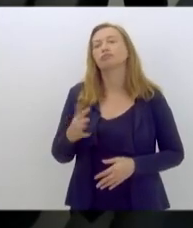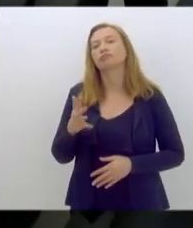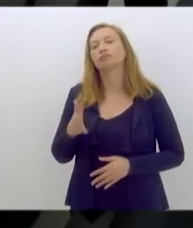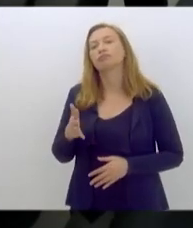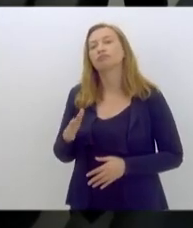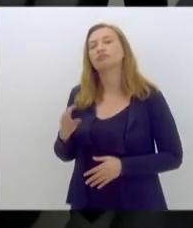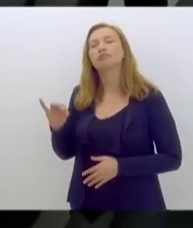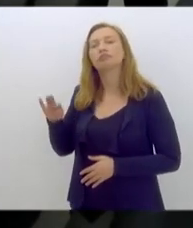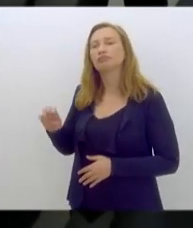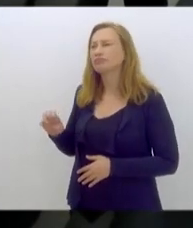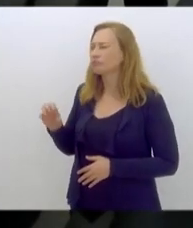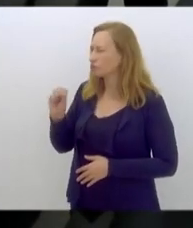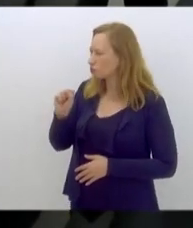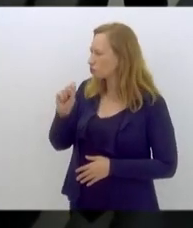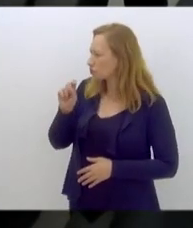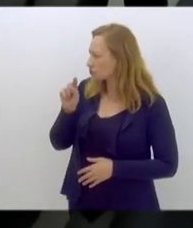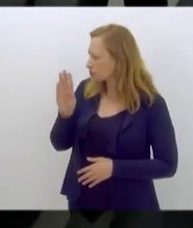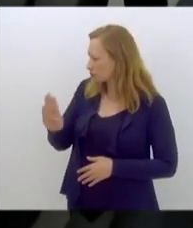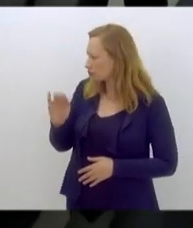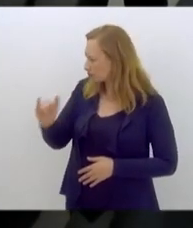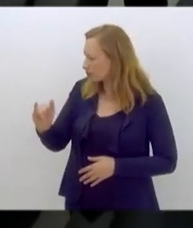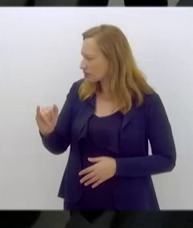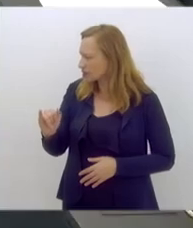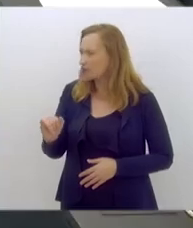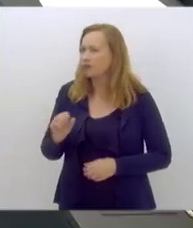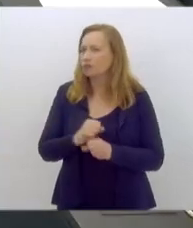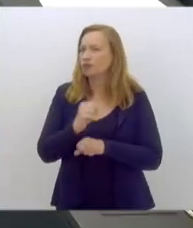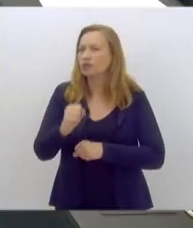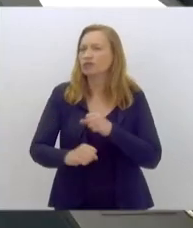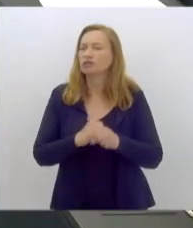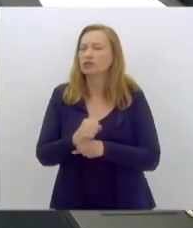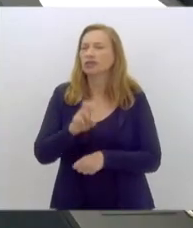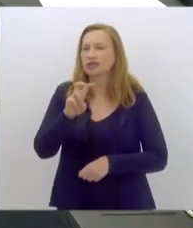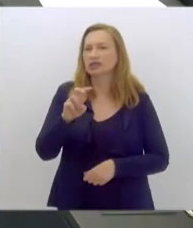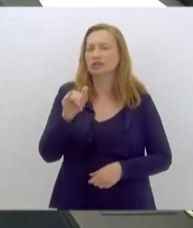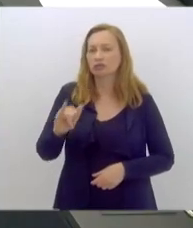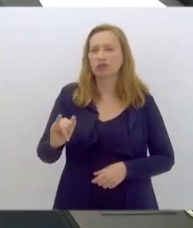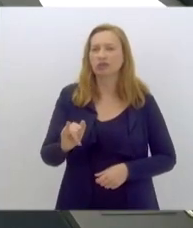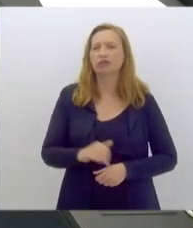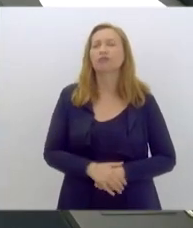Stefany é 8b não é isso para o ano que vem 5b